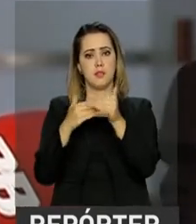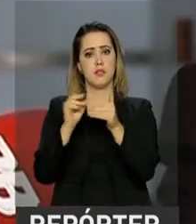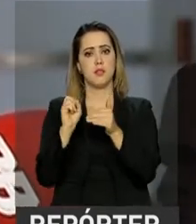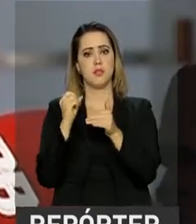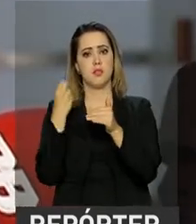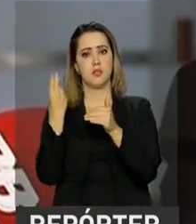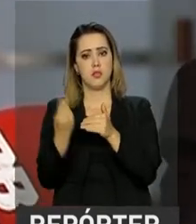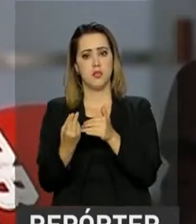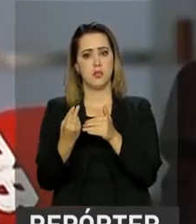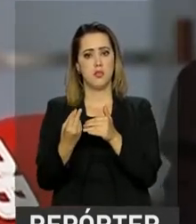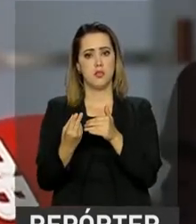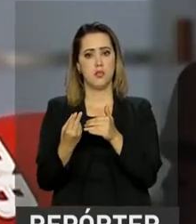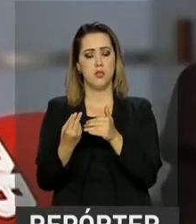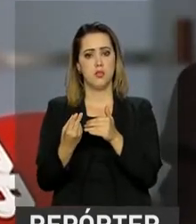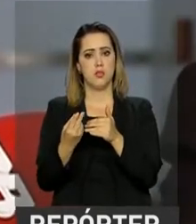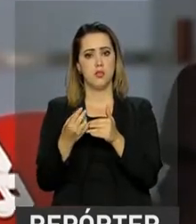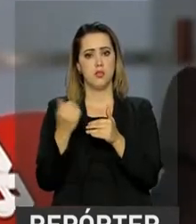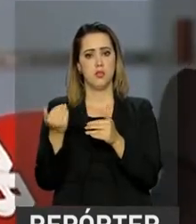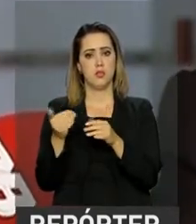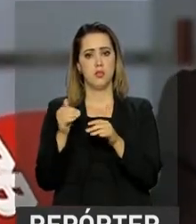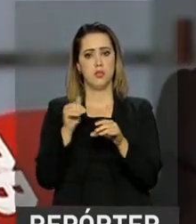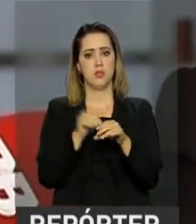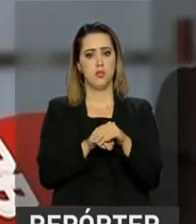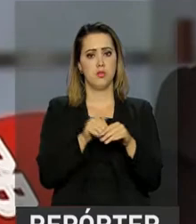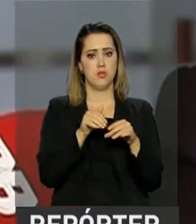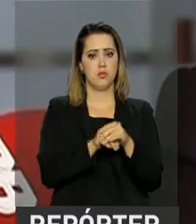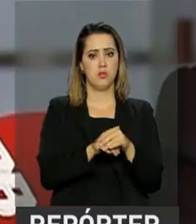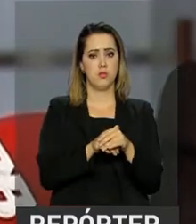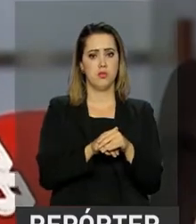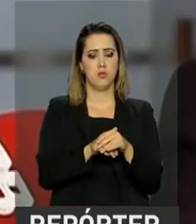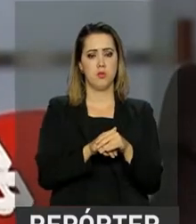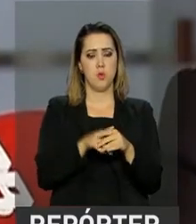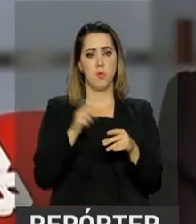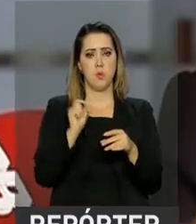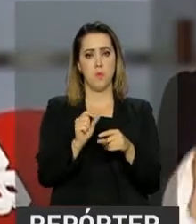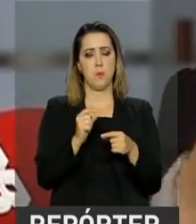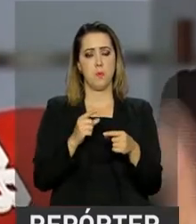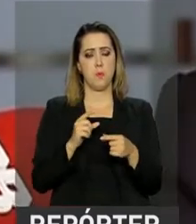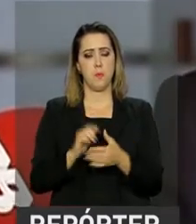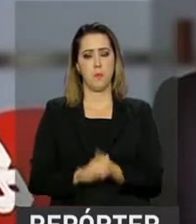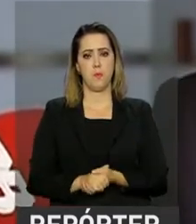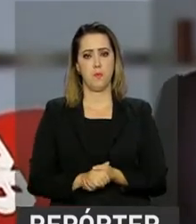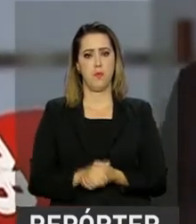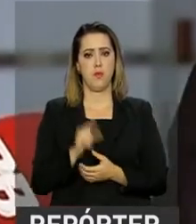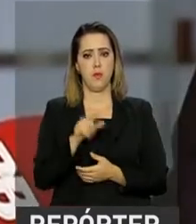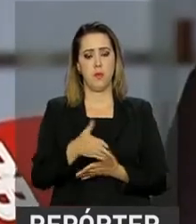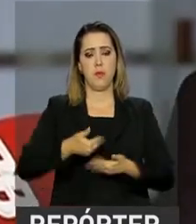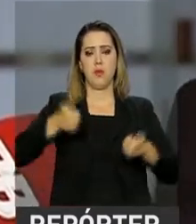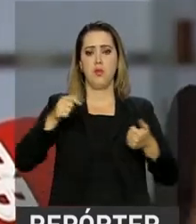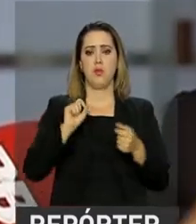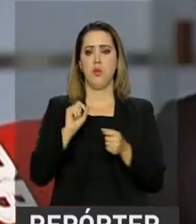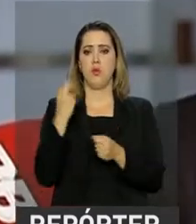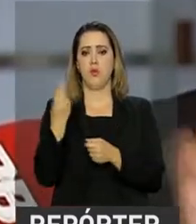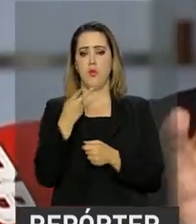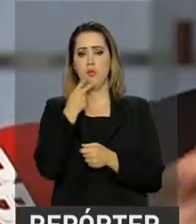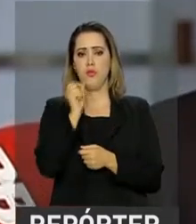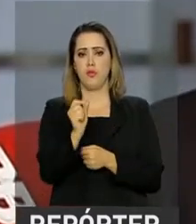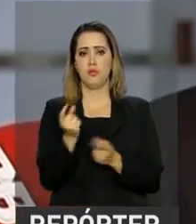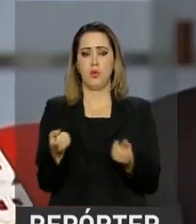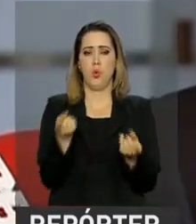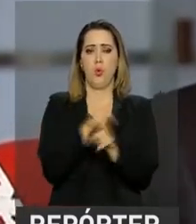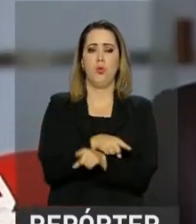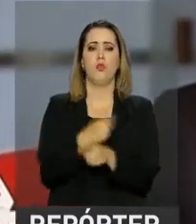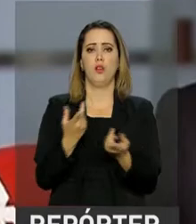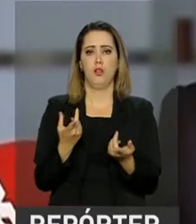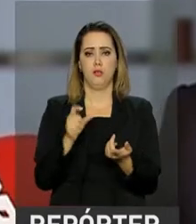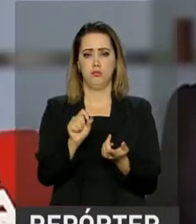e você explicar, olha, e eu votei as reformas para conseguir isso, para viabilizar isso, ou você diz, olha, o desemprego